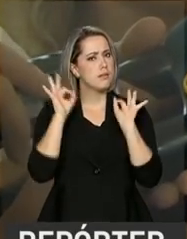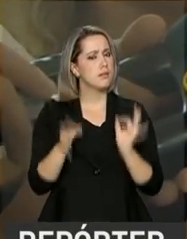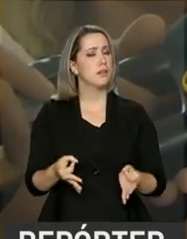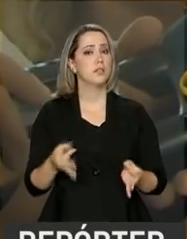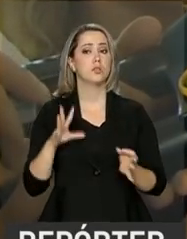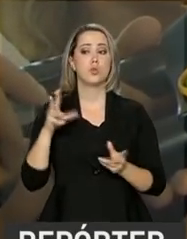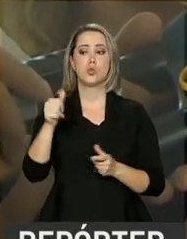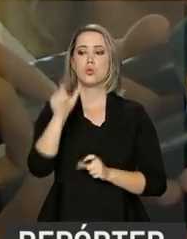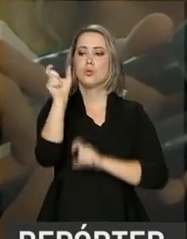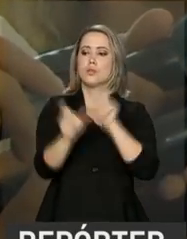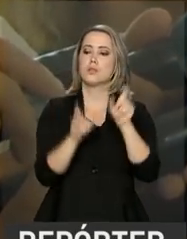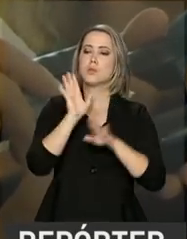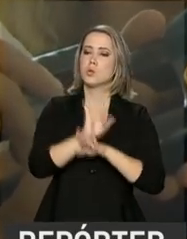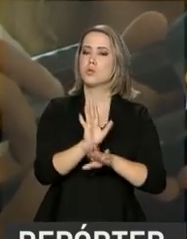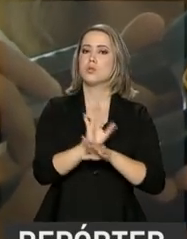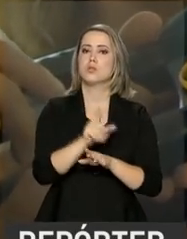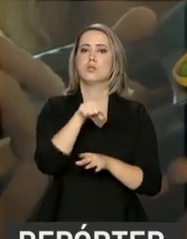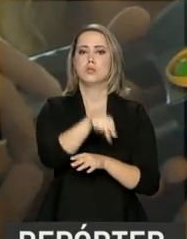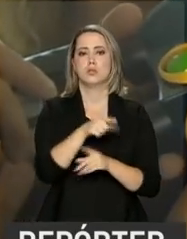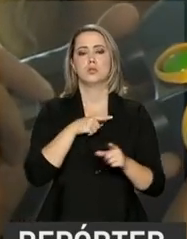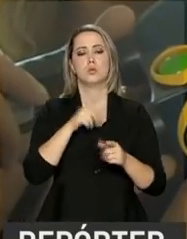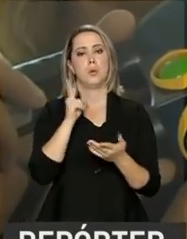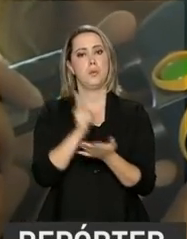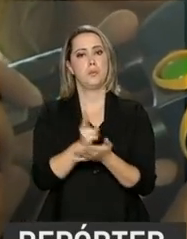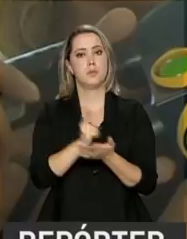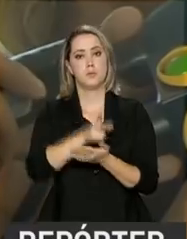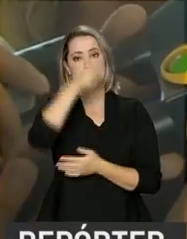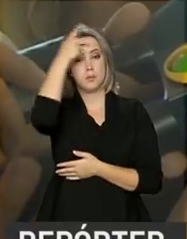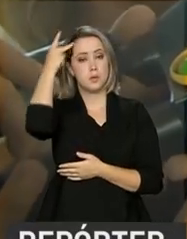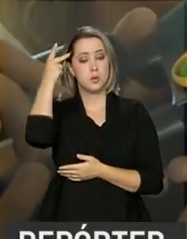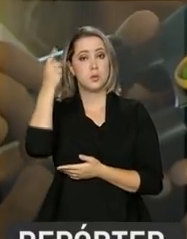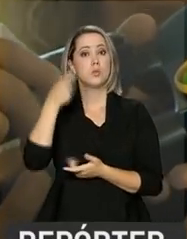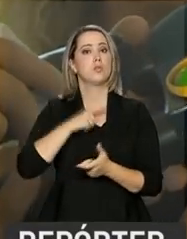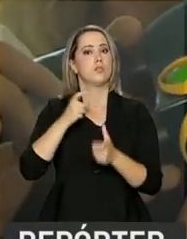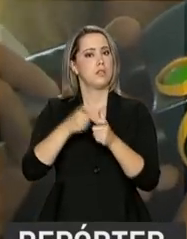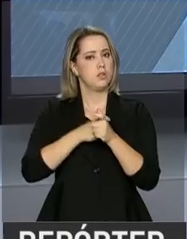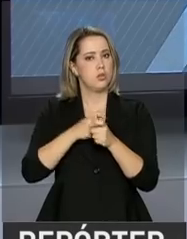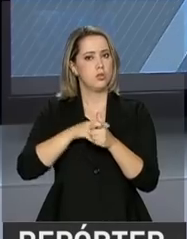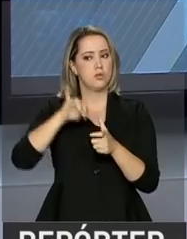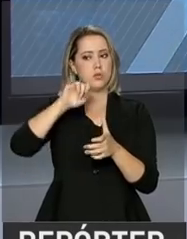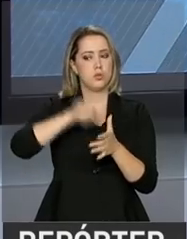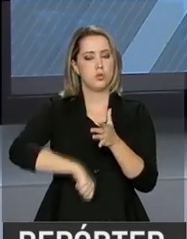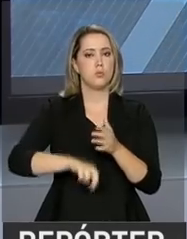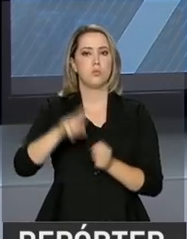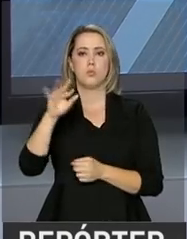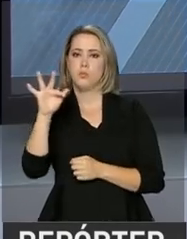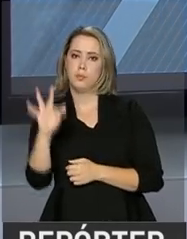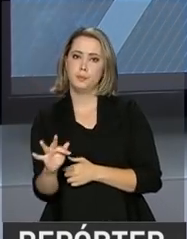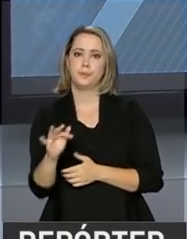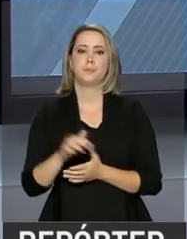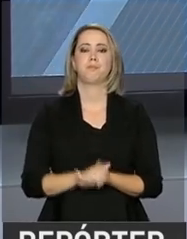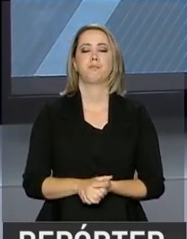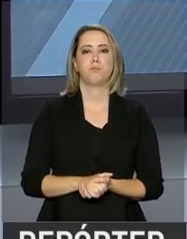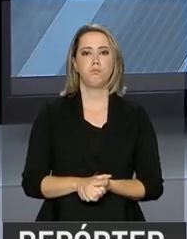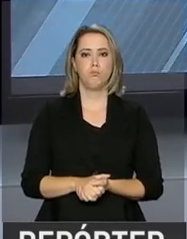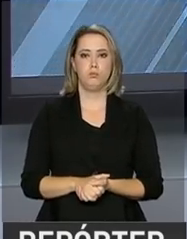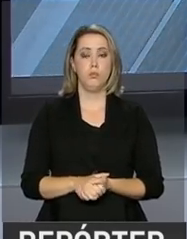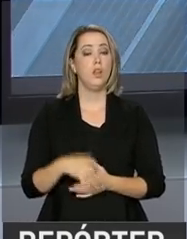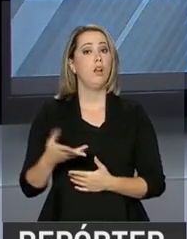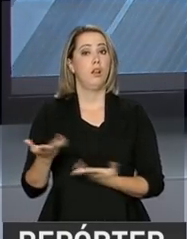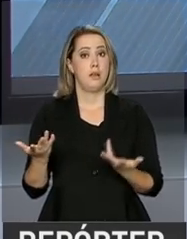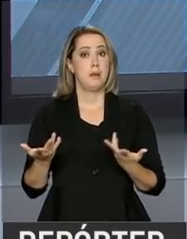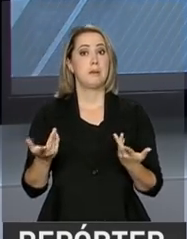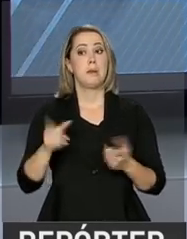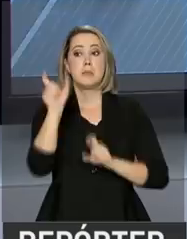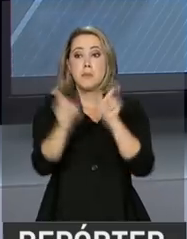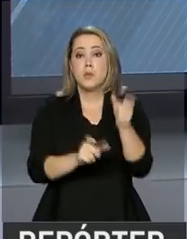que todos contribuem inclusive aqueles que devem costa rejeita falar de saúde agora muita gente ainda tem que